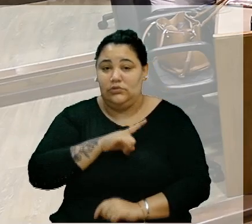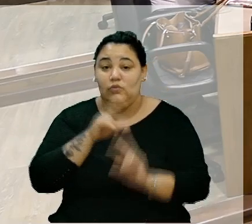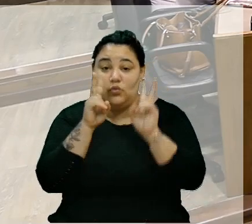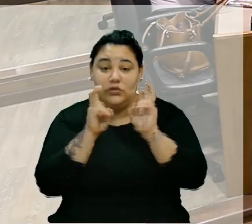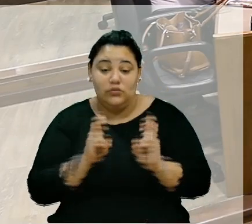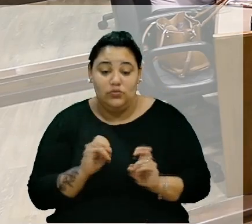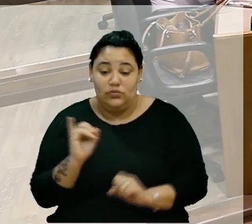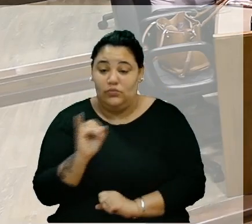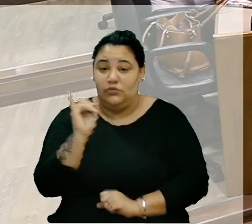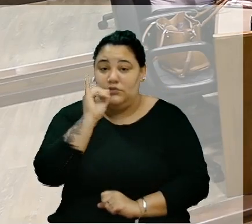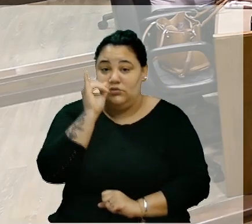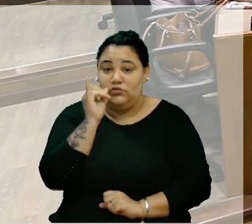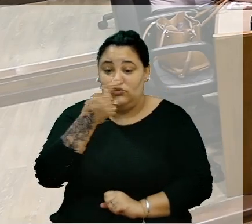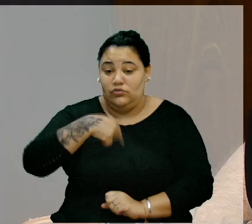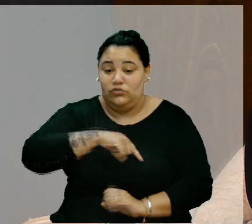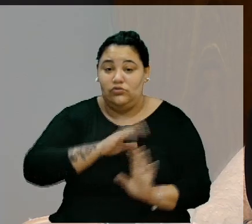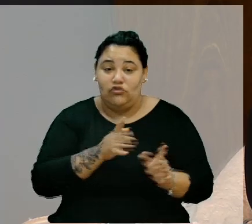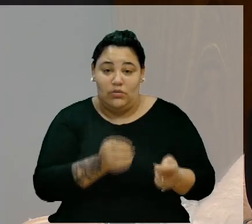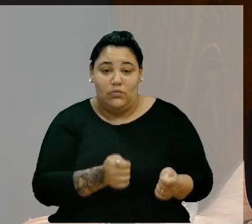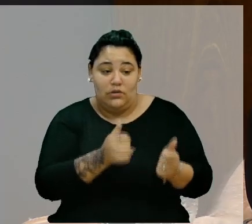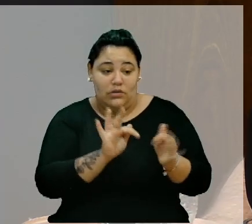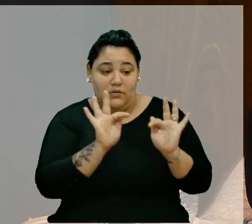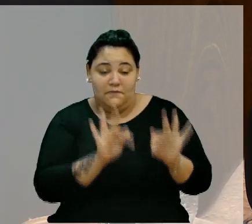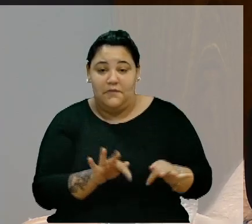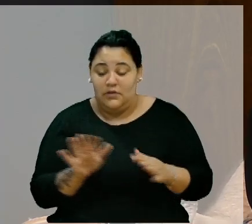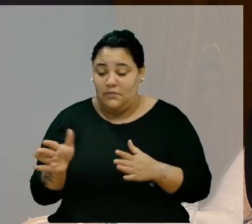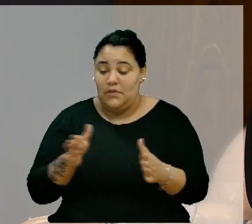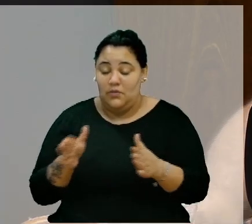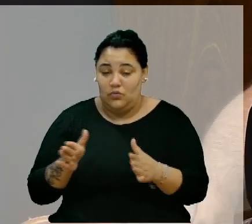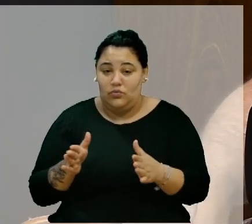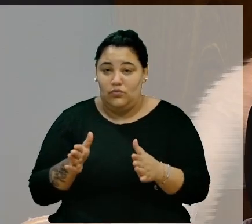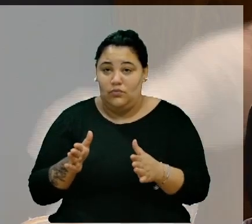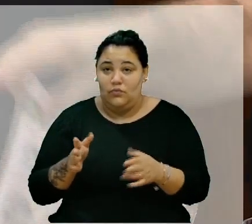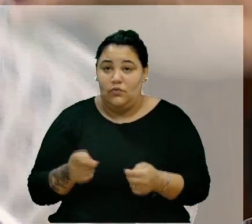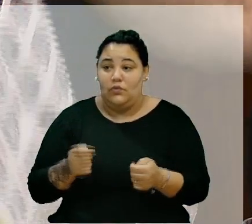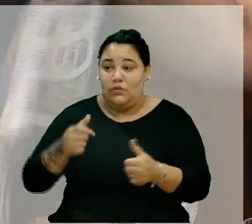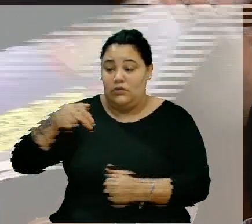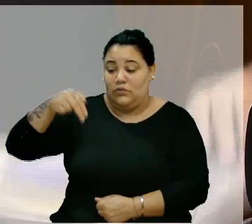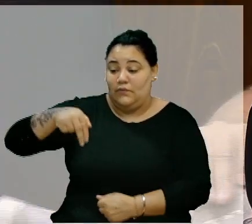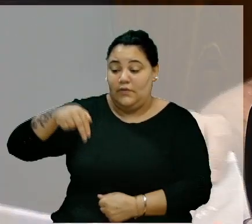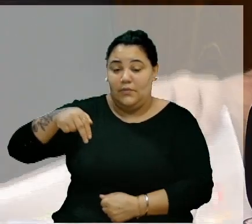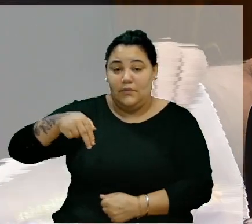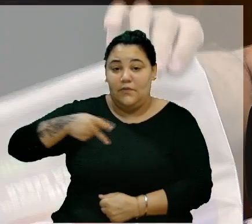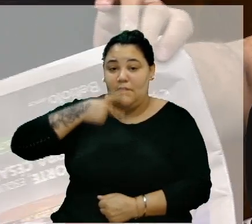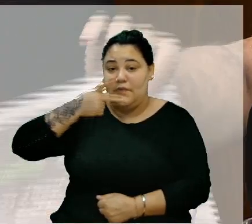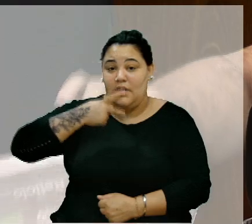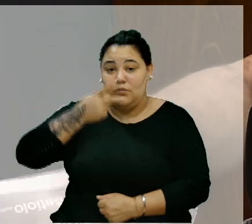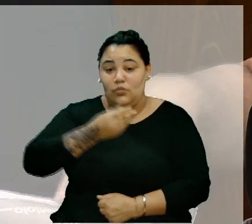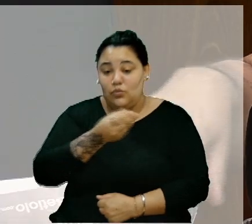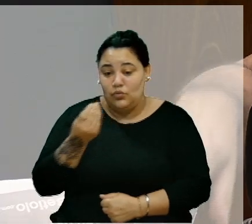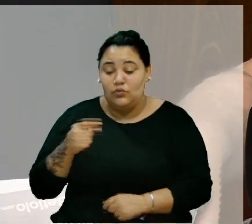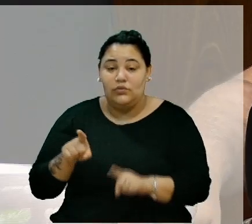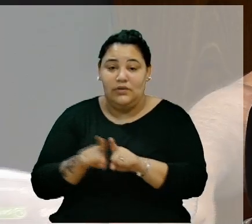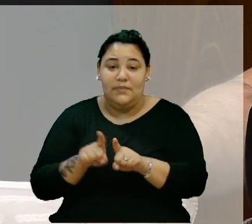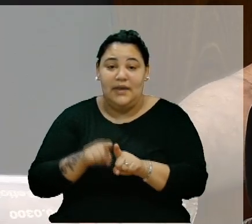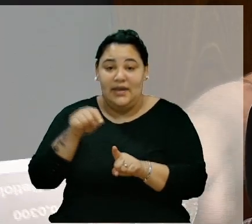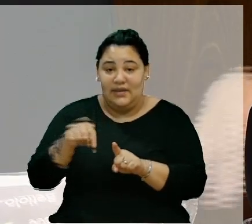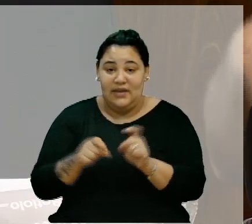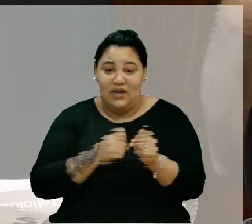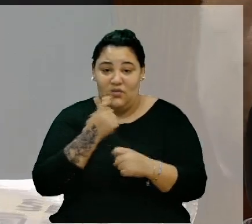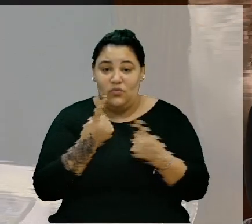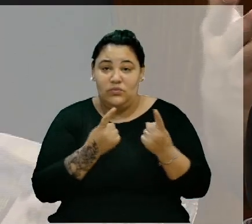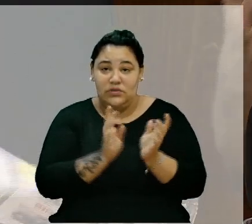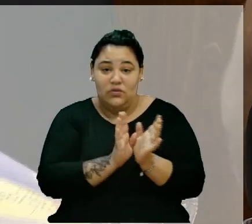no final dessa legislatura, estamos em novembro. Falamos várias vezes aqui de algumas comissões